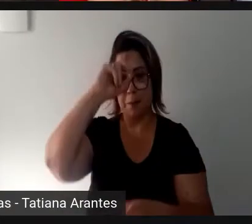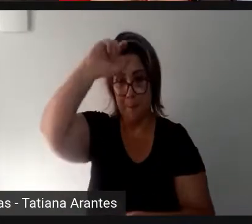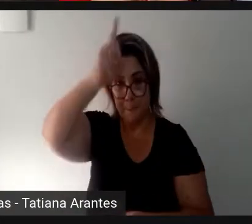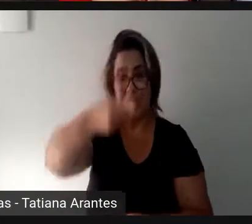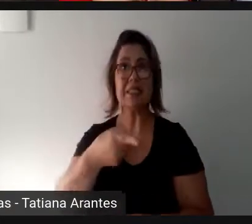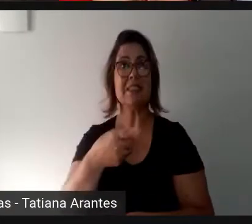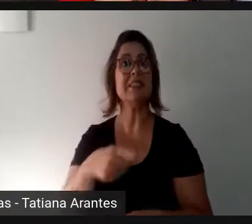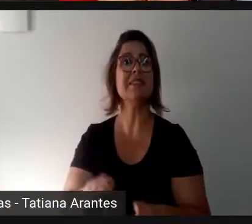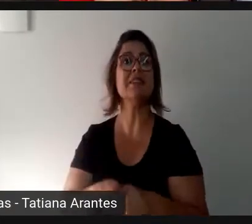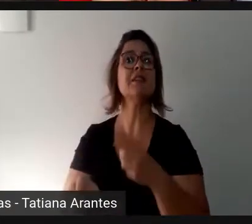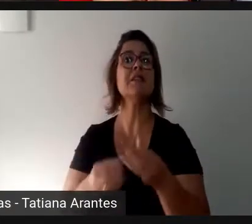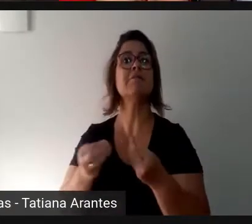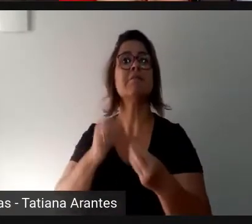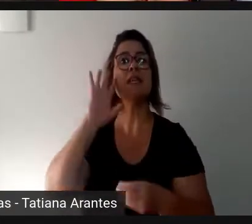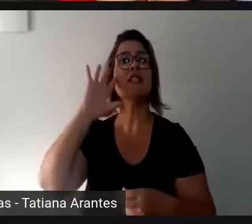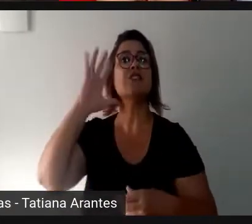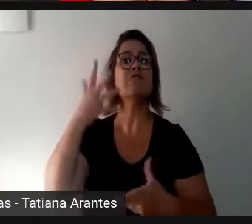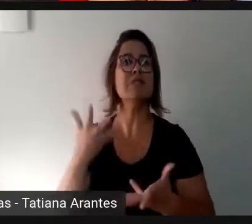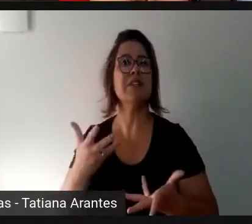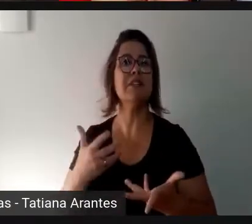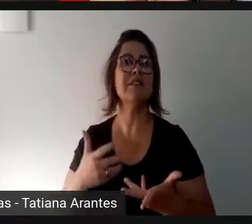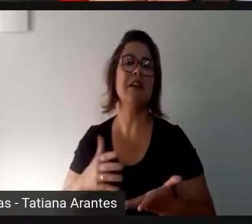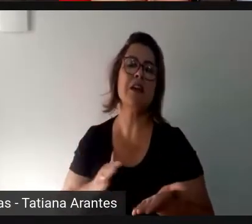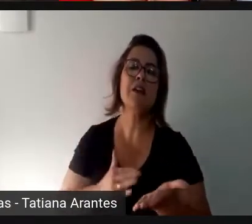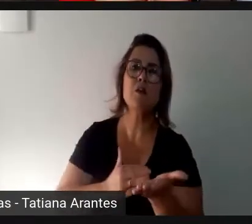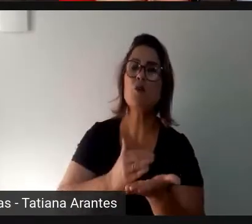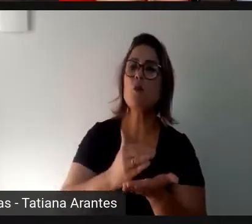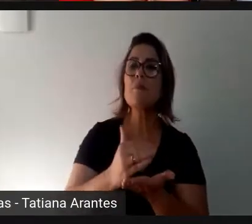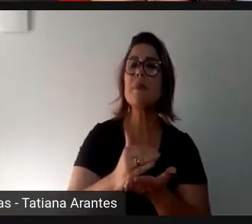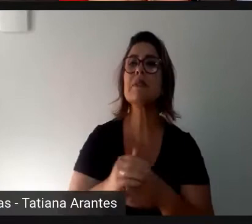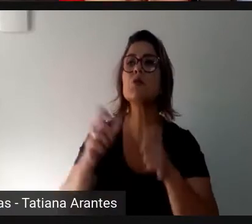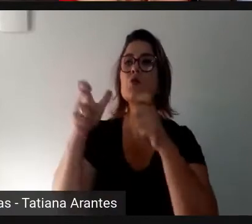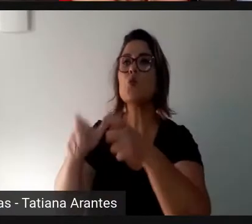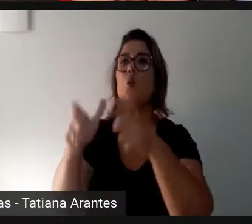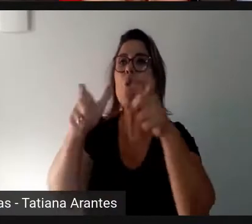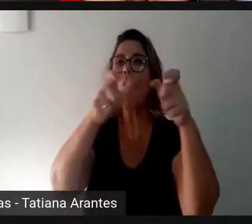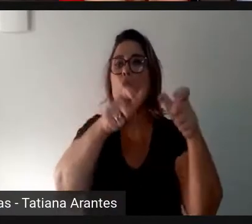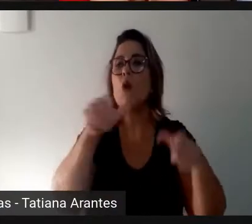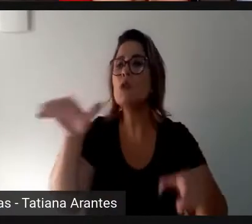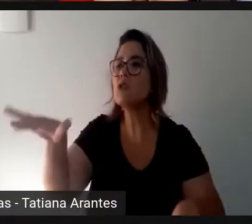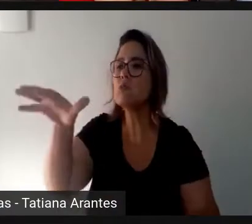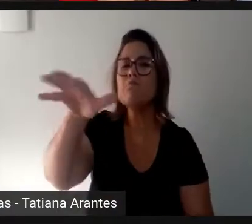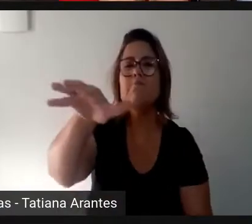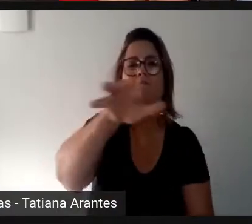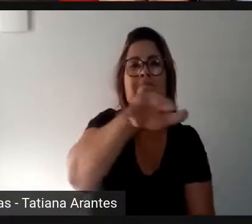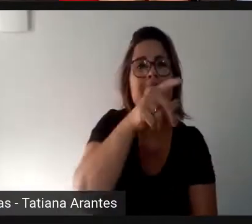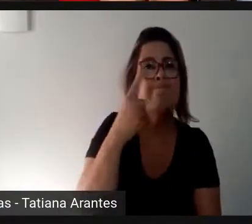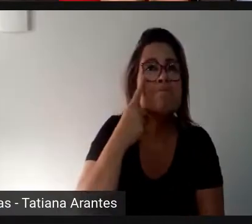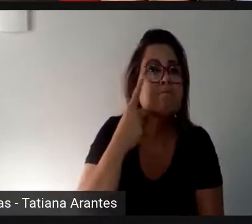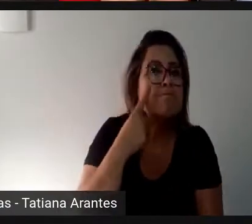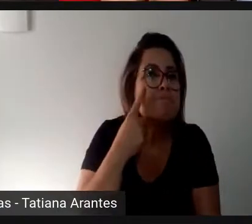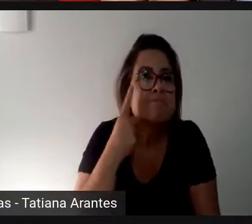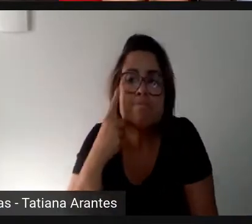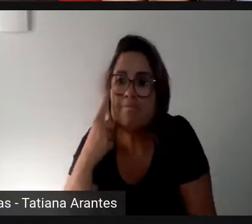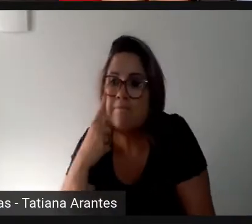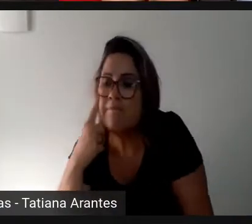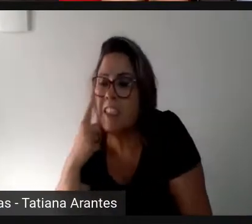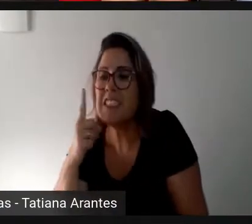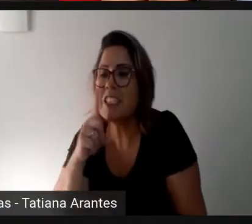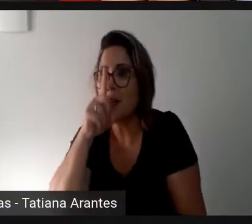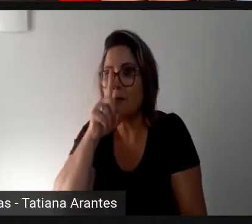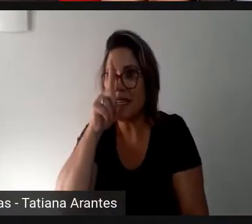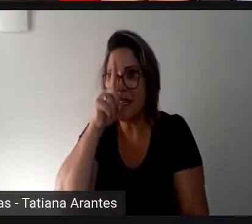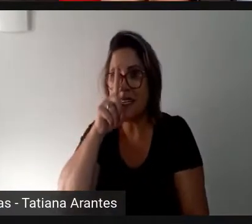para si? É aí que você tem que começar. Mapeie os riscos naqueles lugares. São naqueles lugares que você tem que ter mais